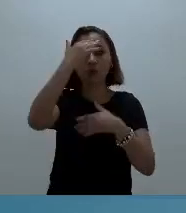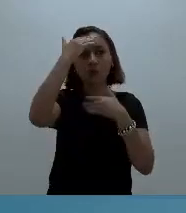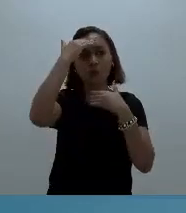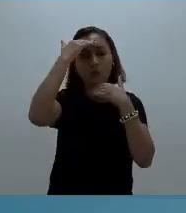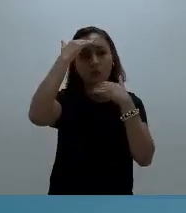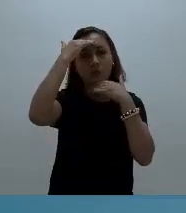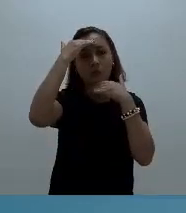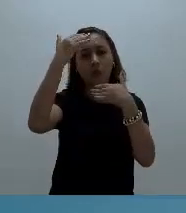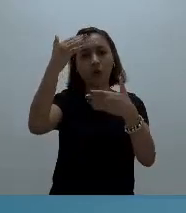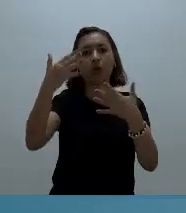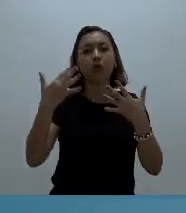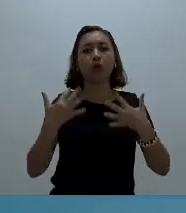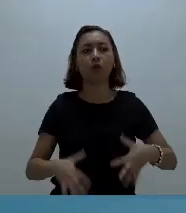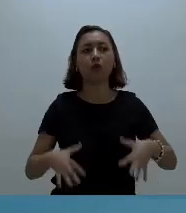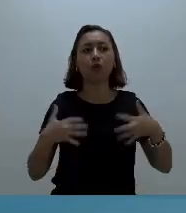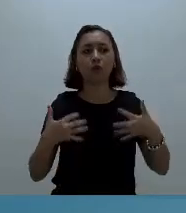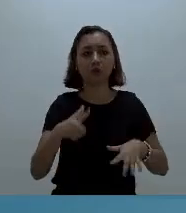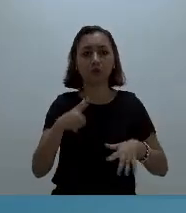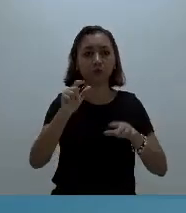ato de fé.